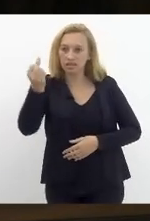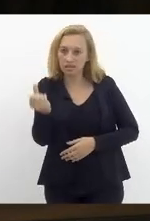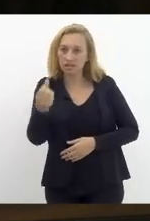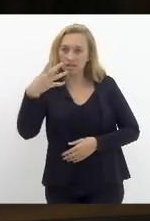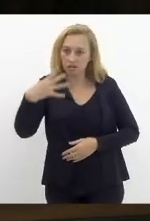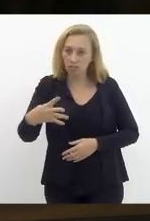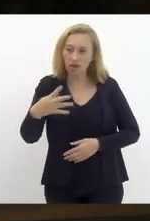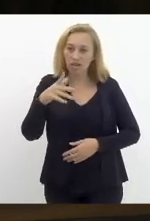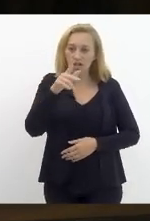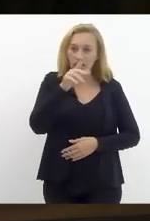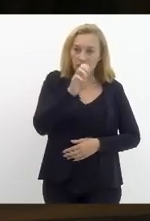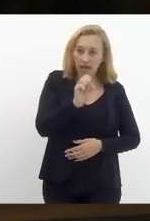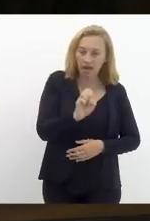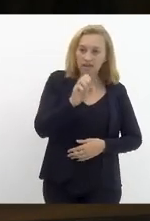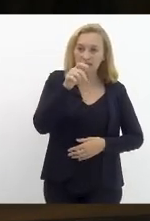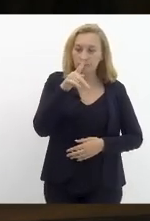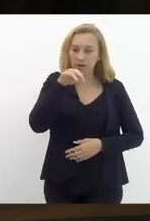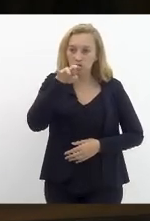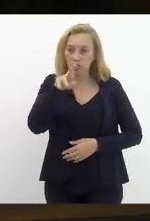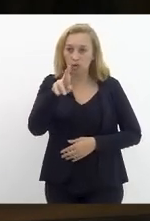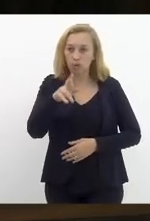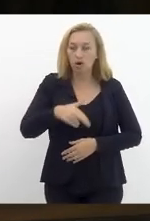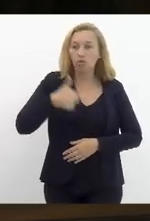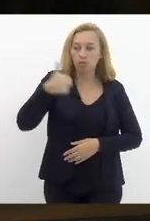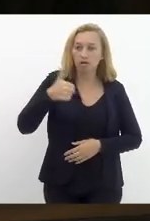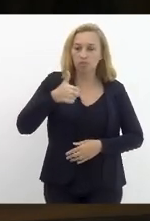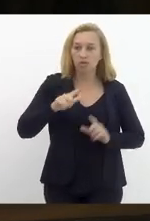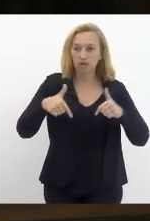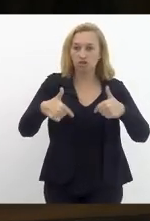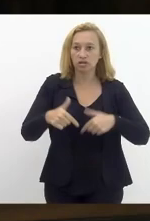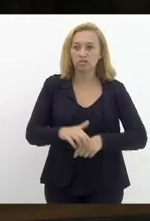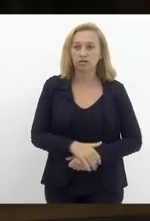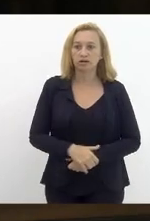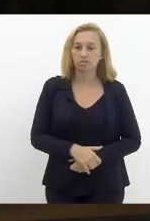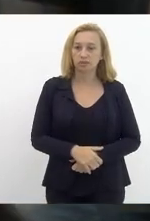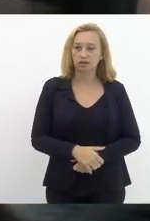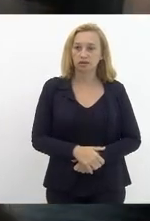3.164 inspetores. Esse é o primeiro gesto.